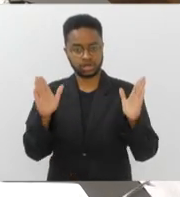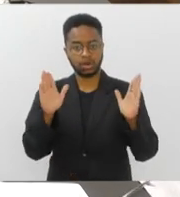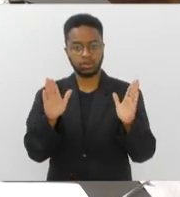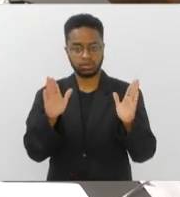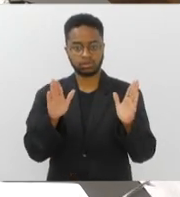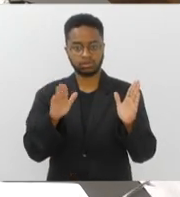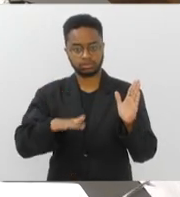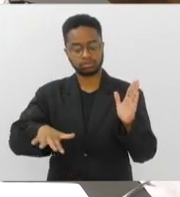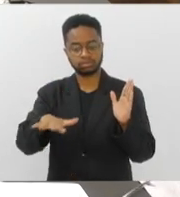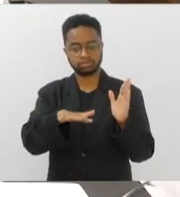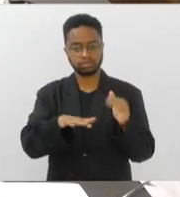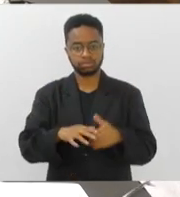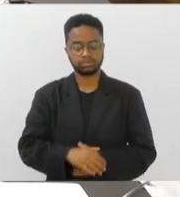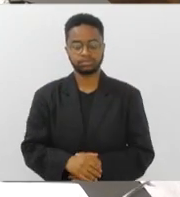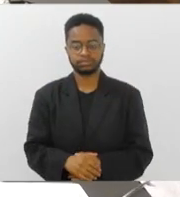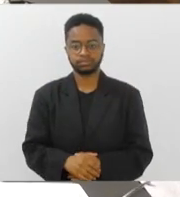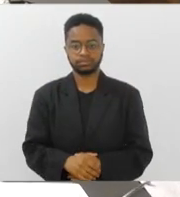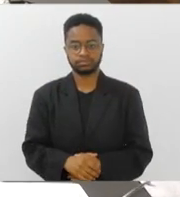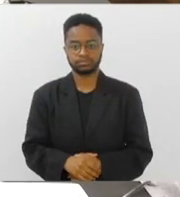todo.